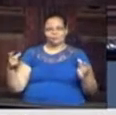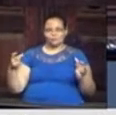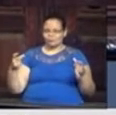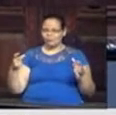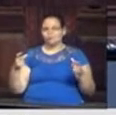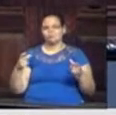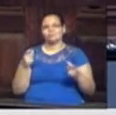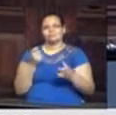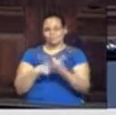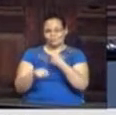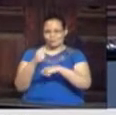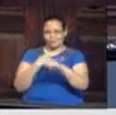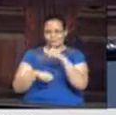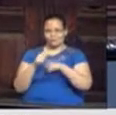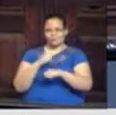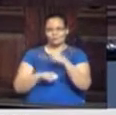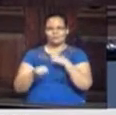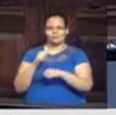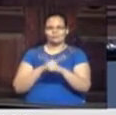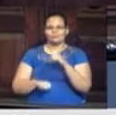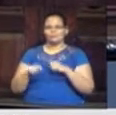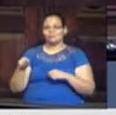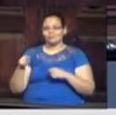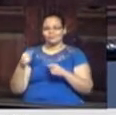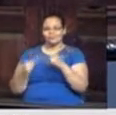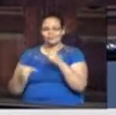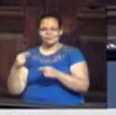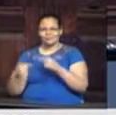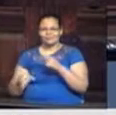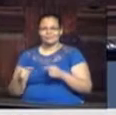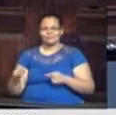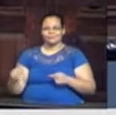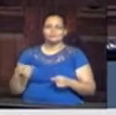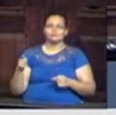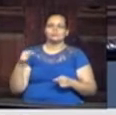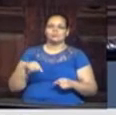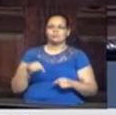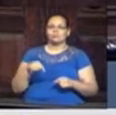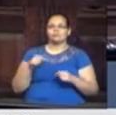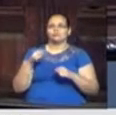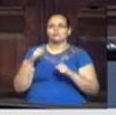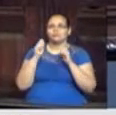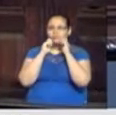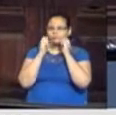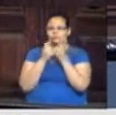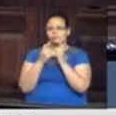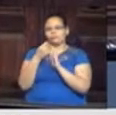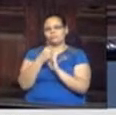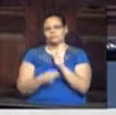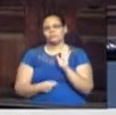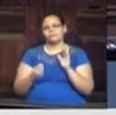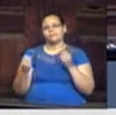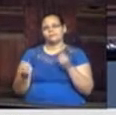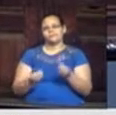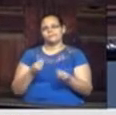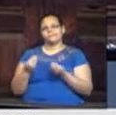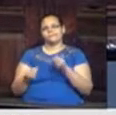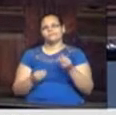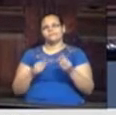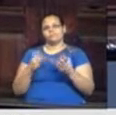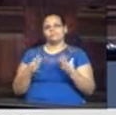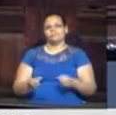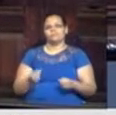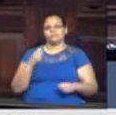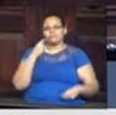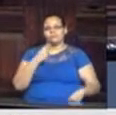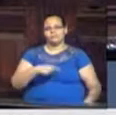negócios para nomeações e indicações políticas, para aprovar aqui nessa casa matérias como essa que foi